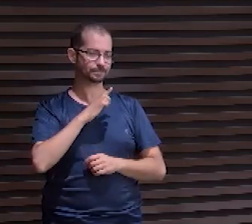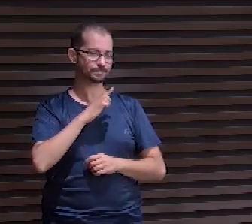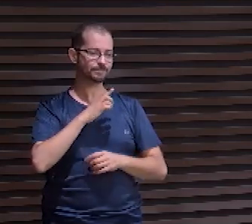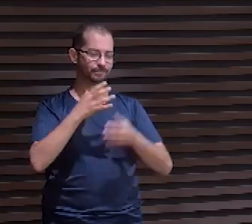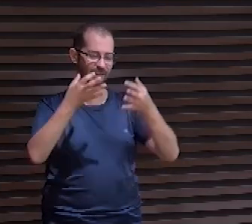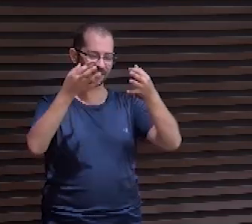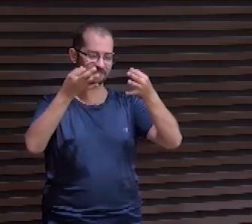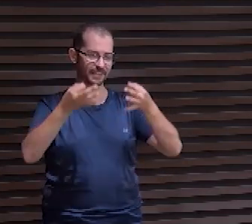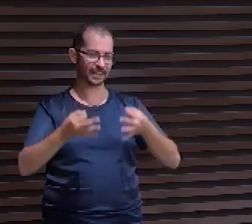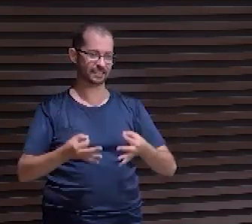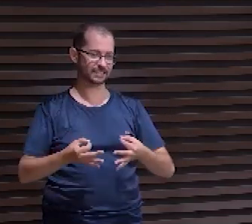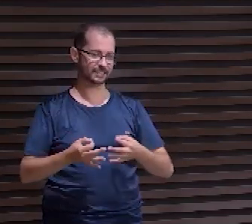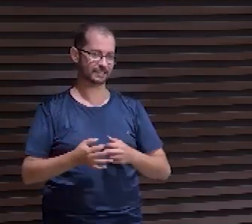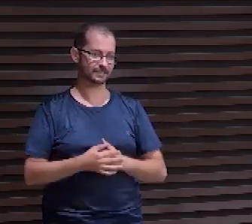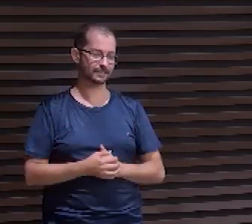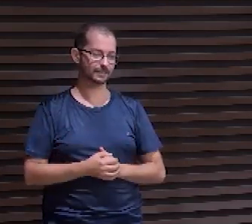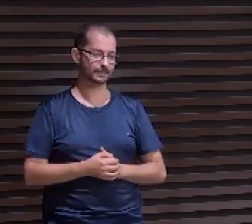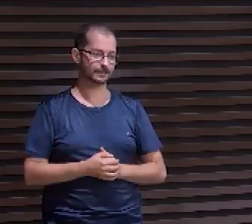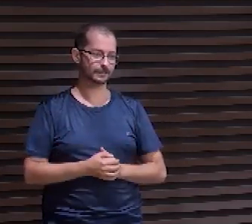eficácia.